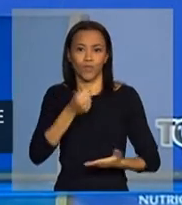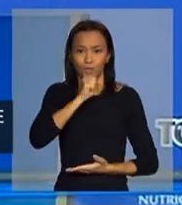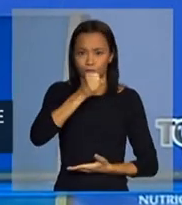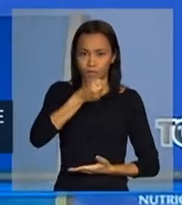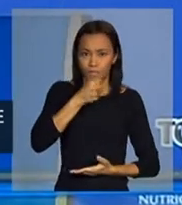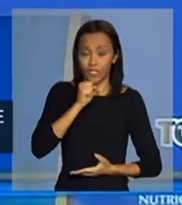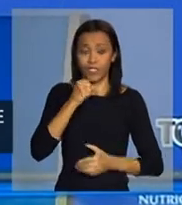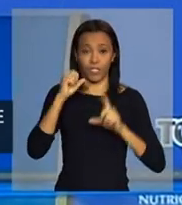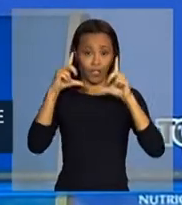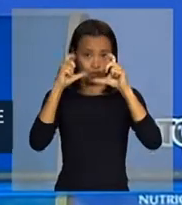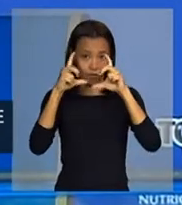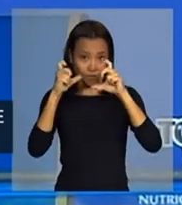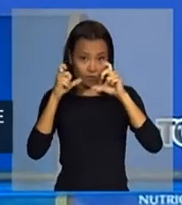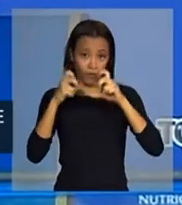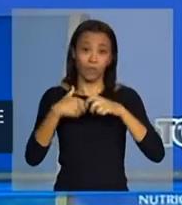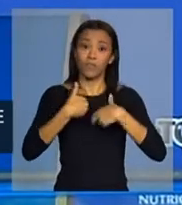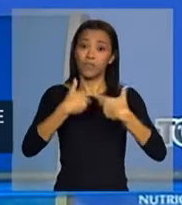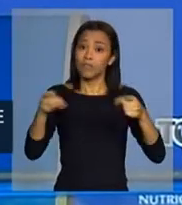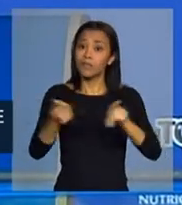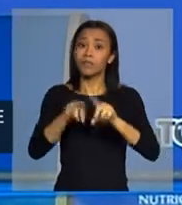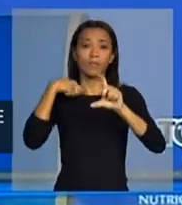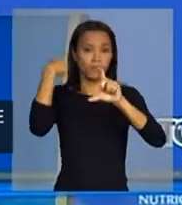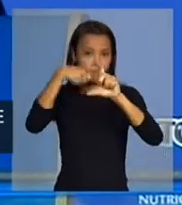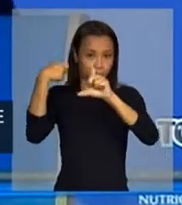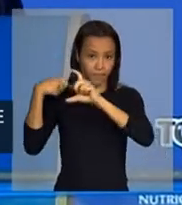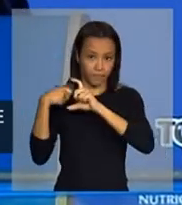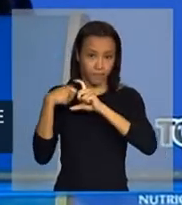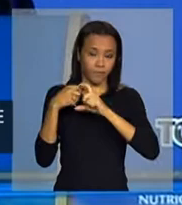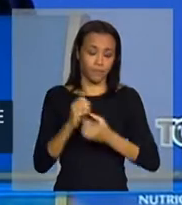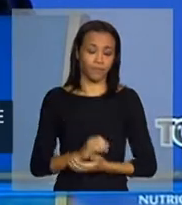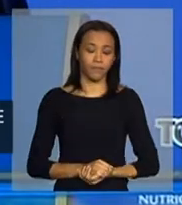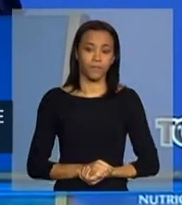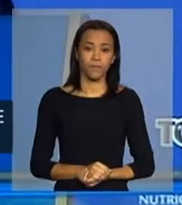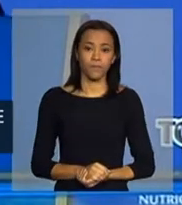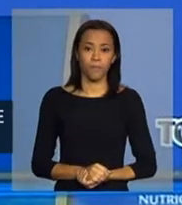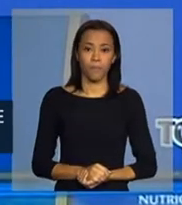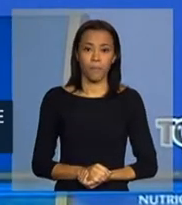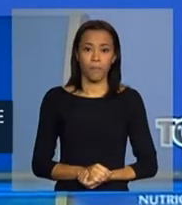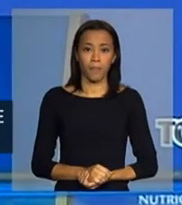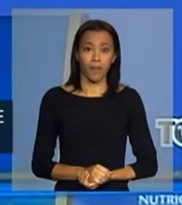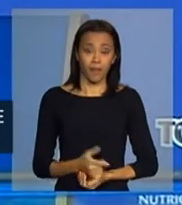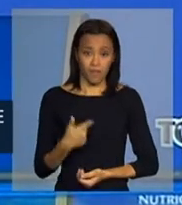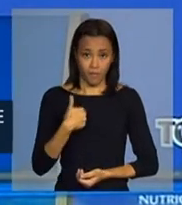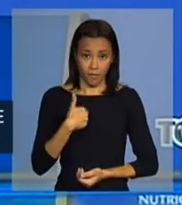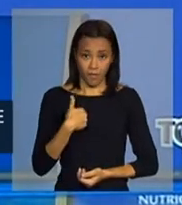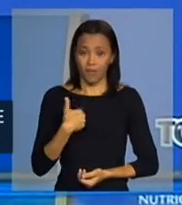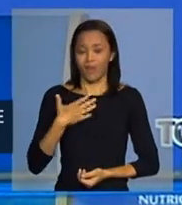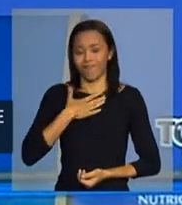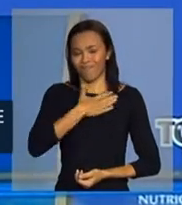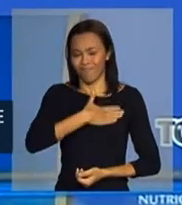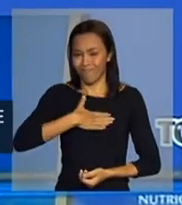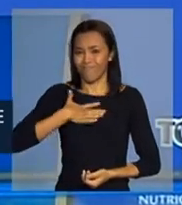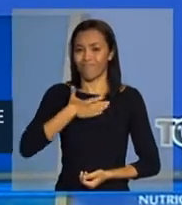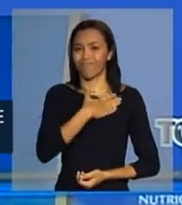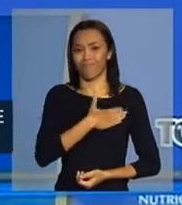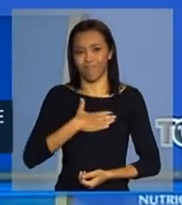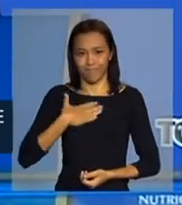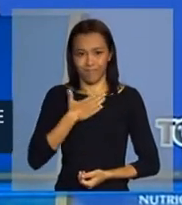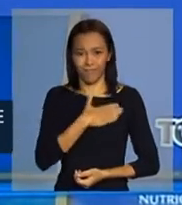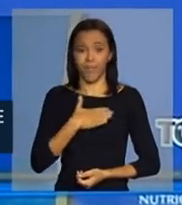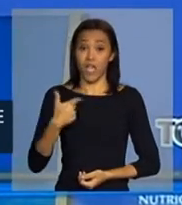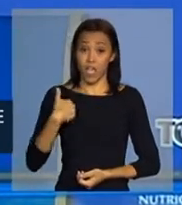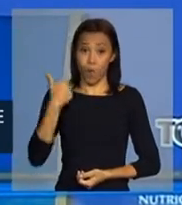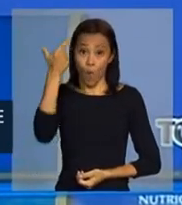jornalistas, fotógrafos e cinegrafistas. Para mim é com grande satisfação que eu